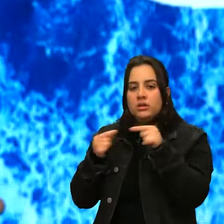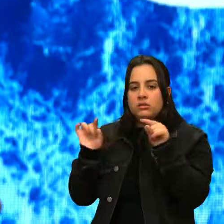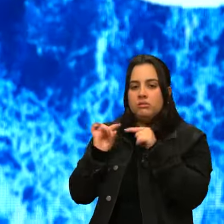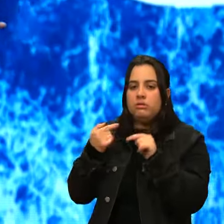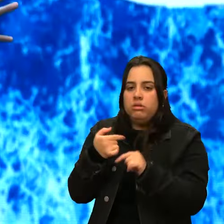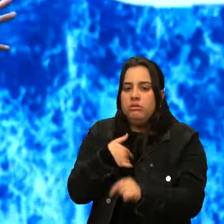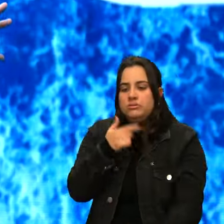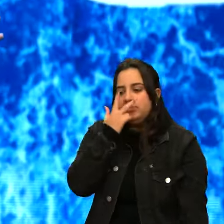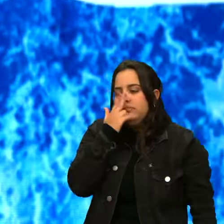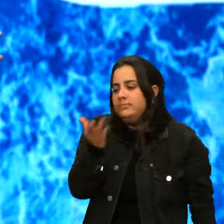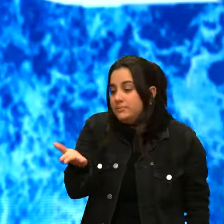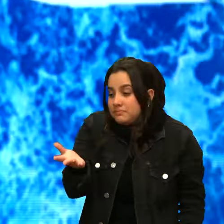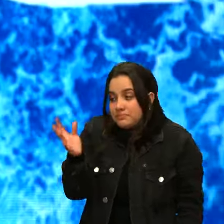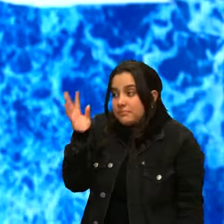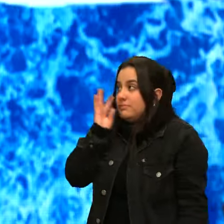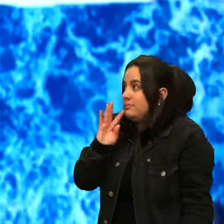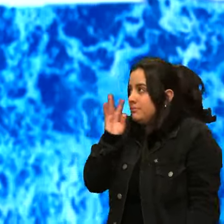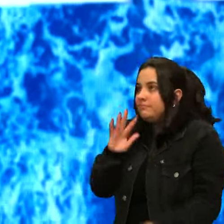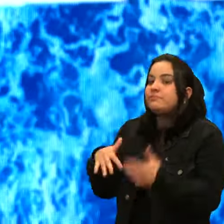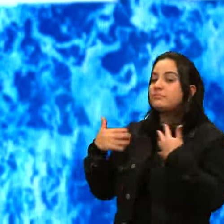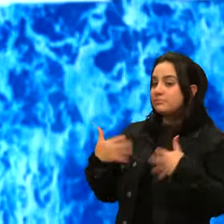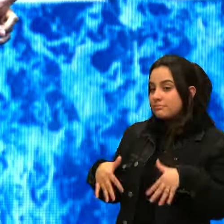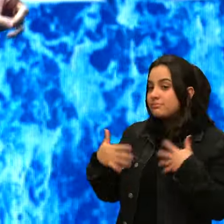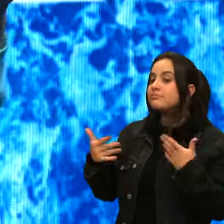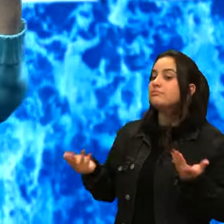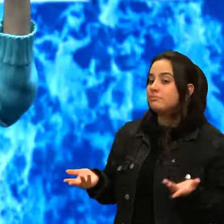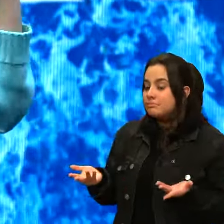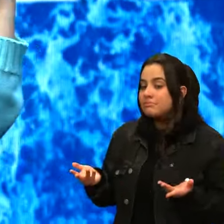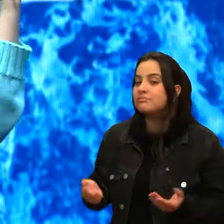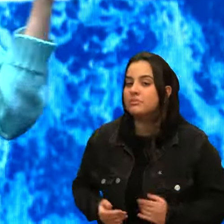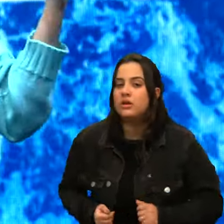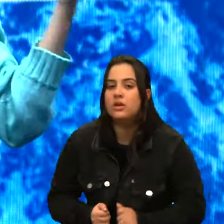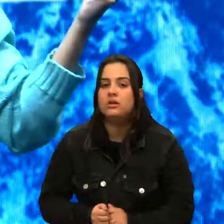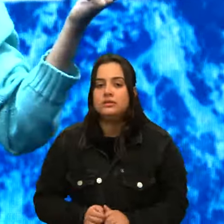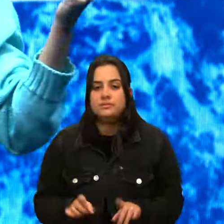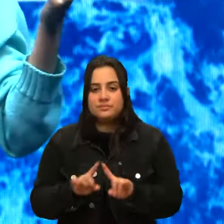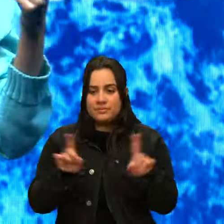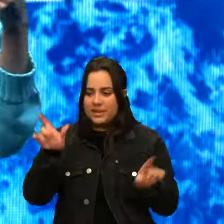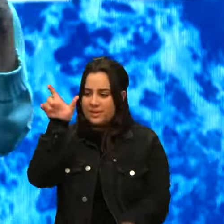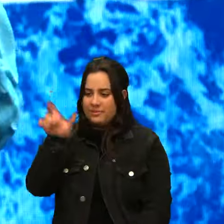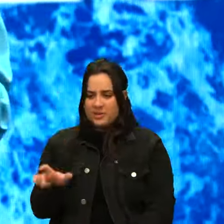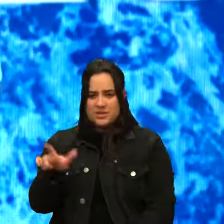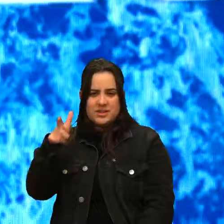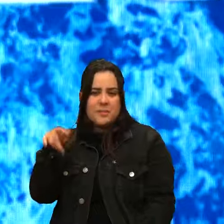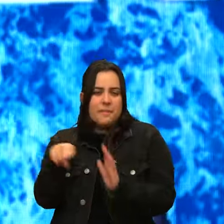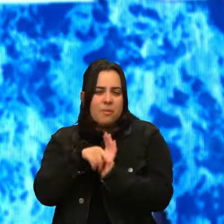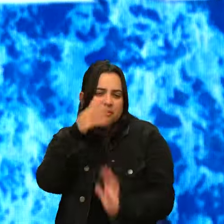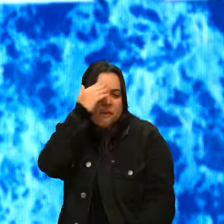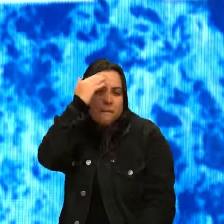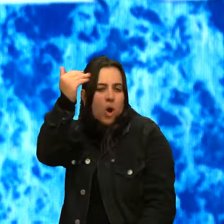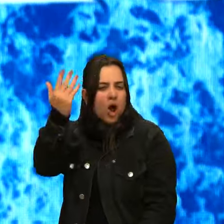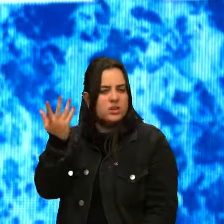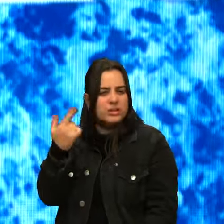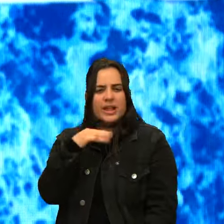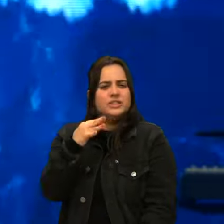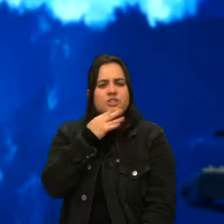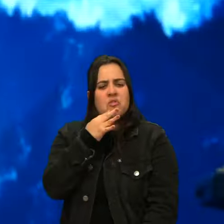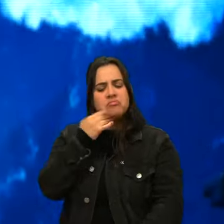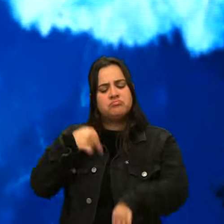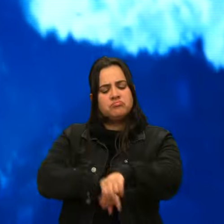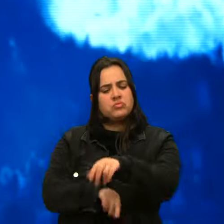achava super legal. Mas essas pessoas que a gente vê de longe, a gente não conhece tão a